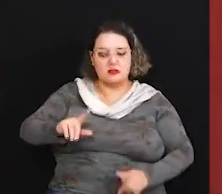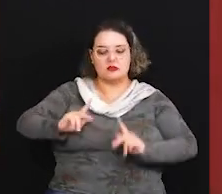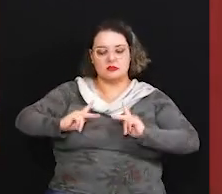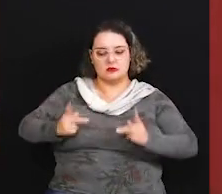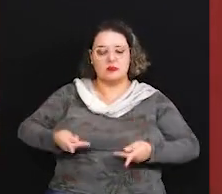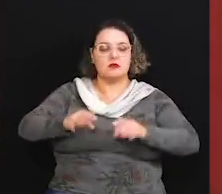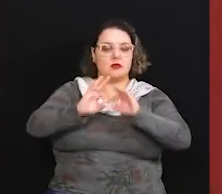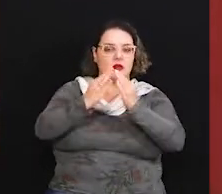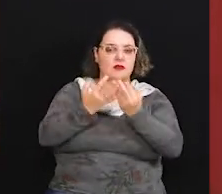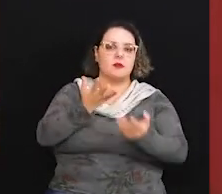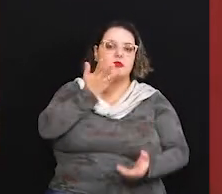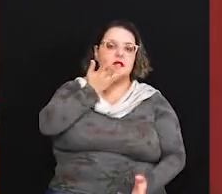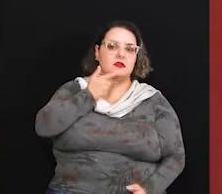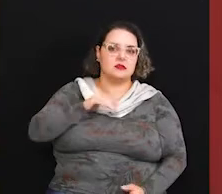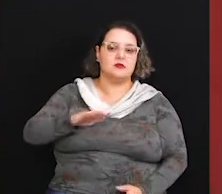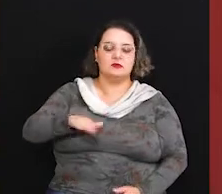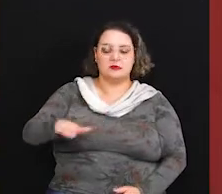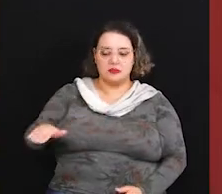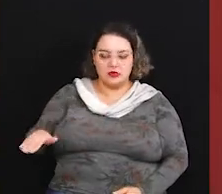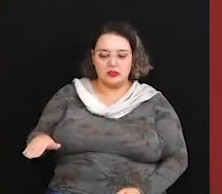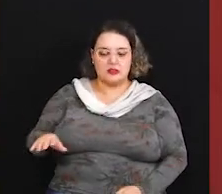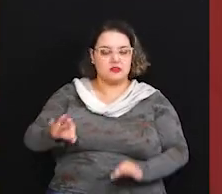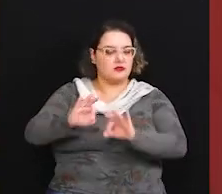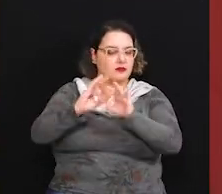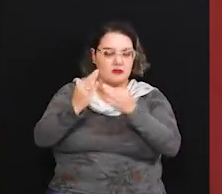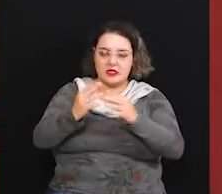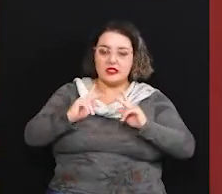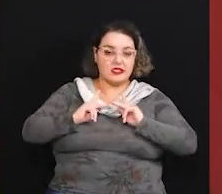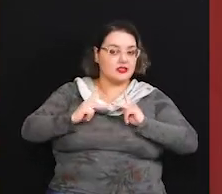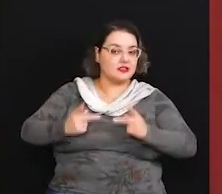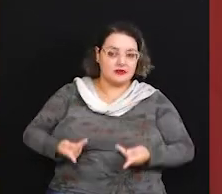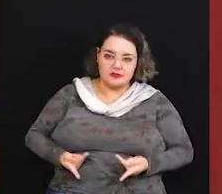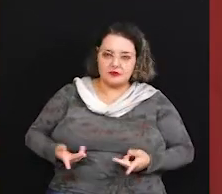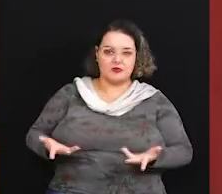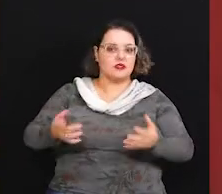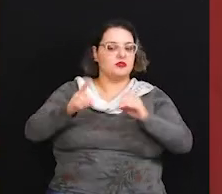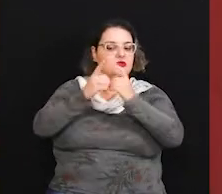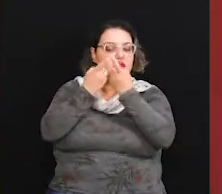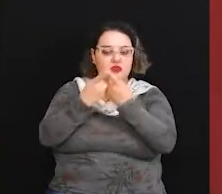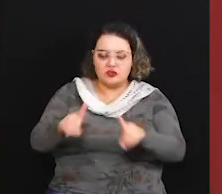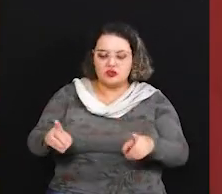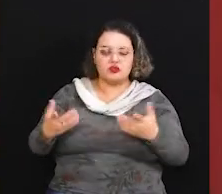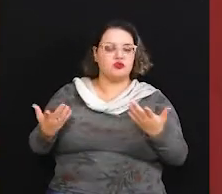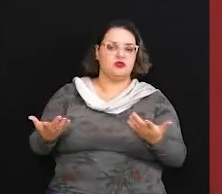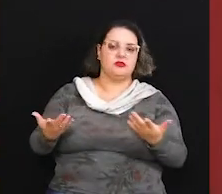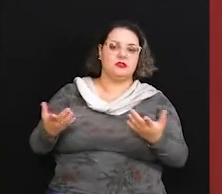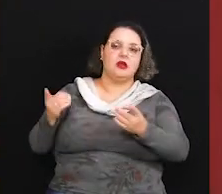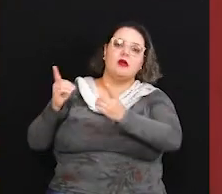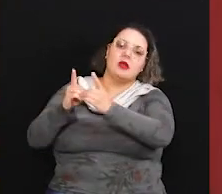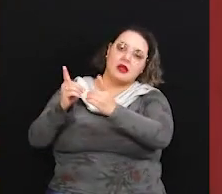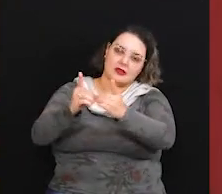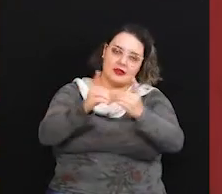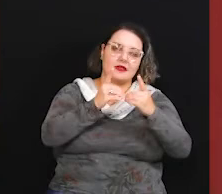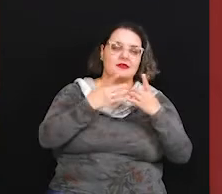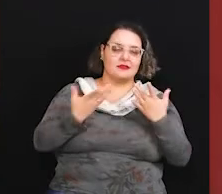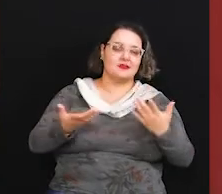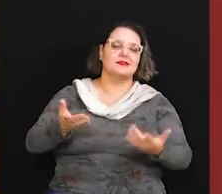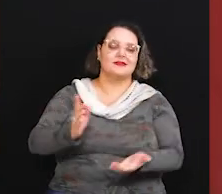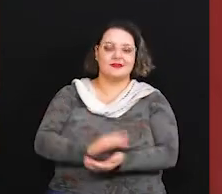criança, a família. Então nós temos a honra de falar que são todos